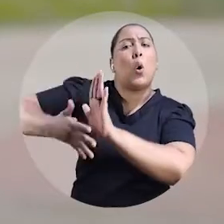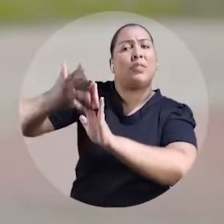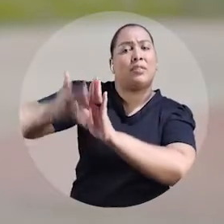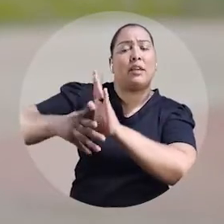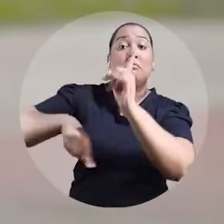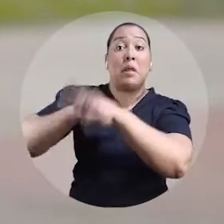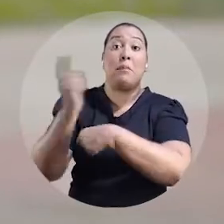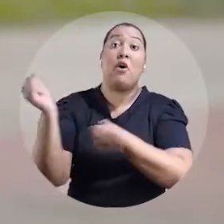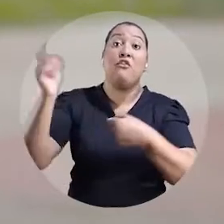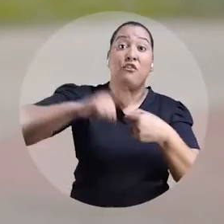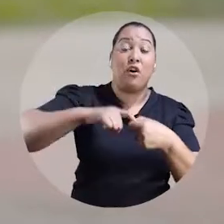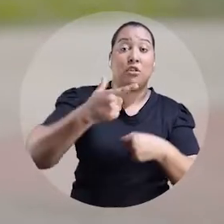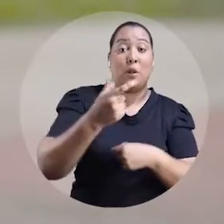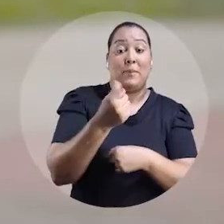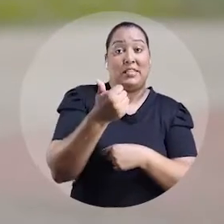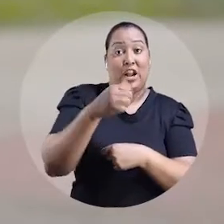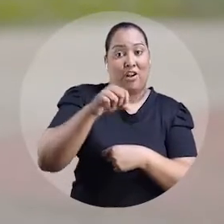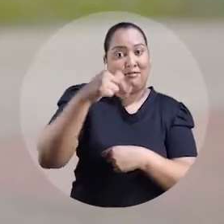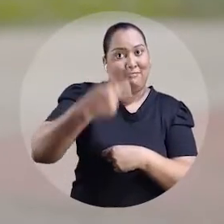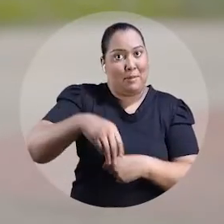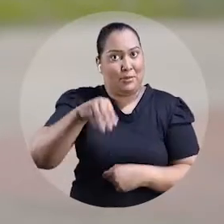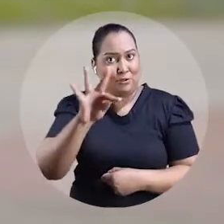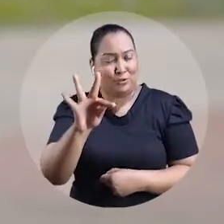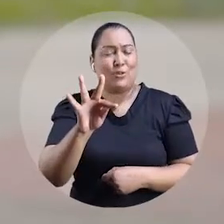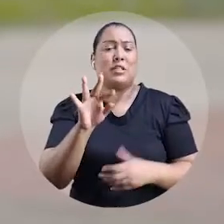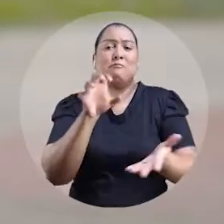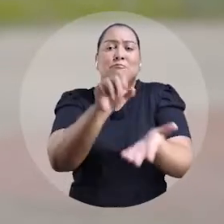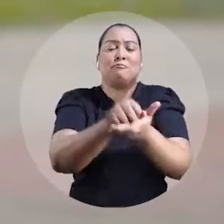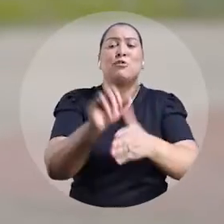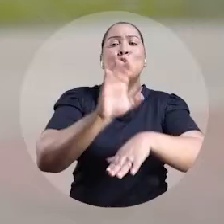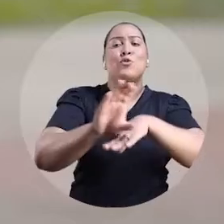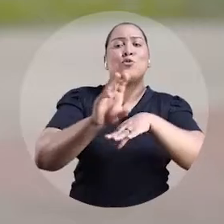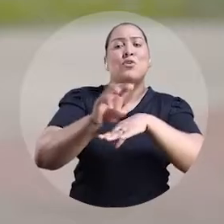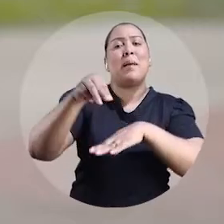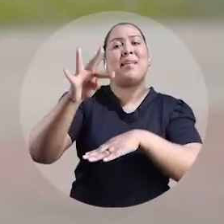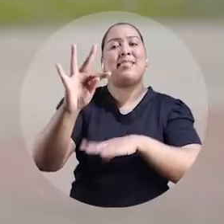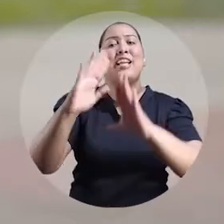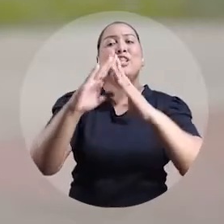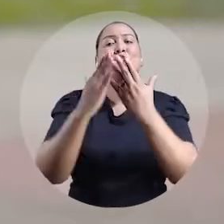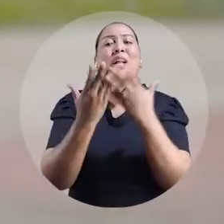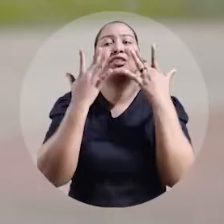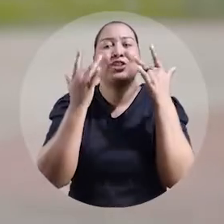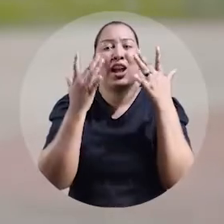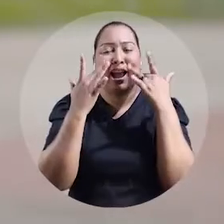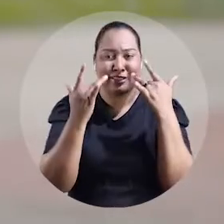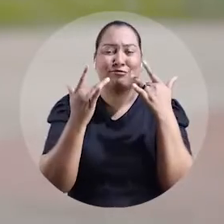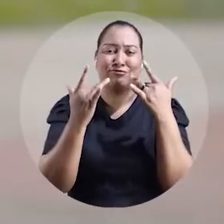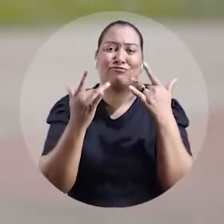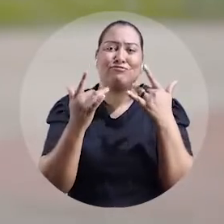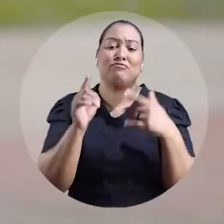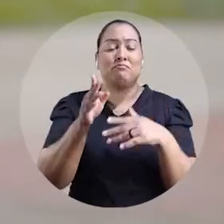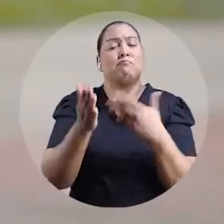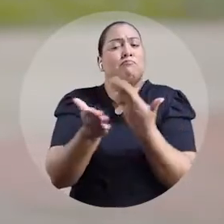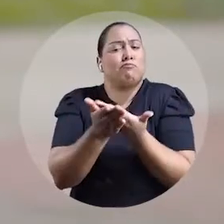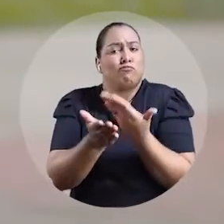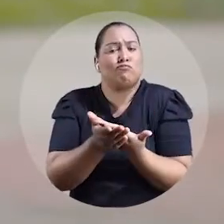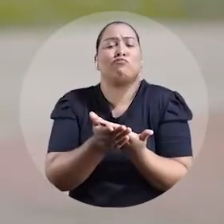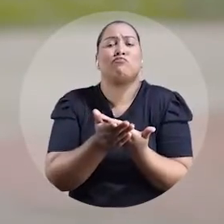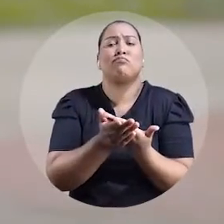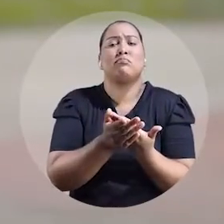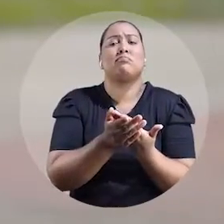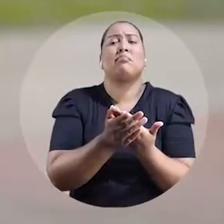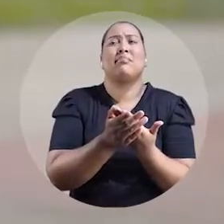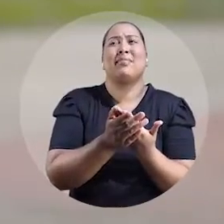Voltei para Mato Grosso em 2019 e fiz o curso de dramaturgia na MT Escola de Teatro. Então, a